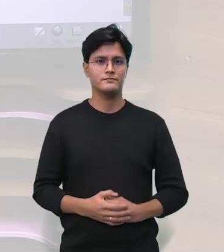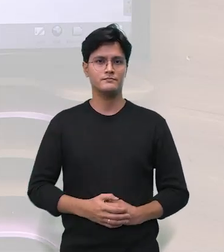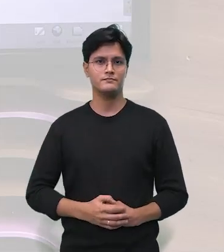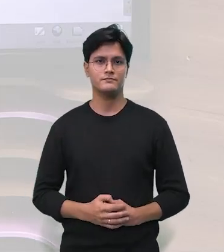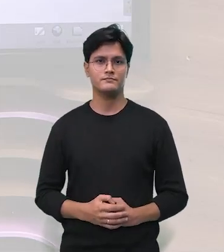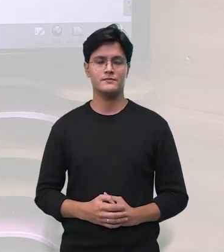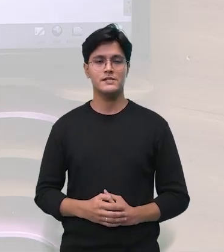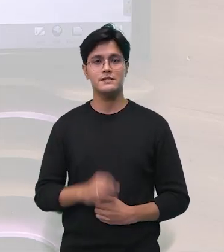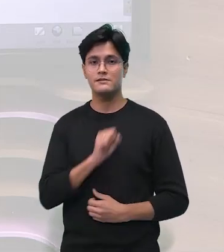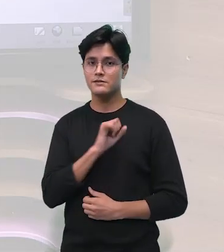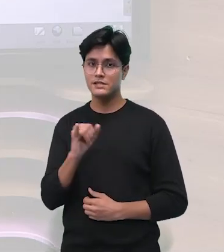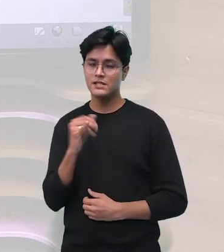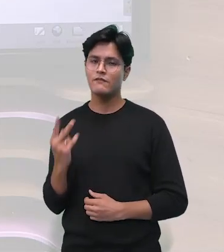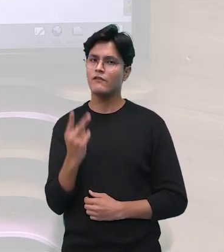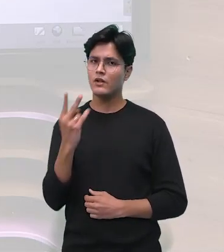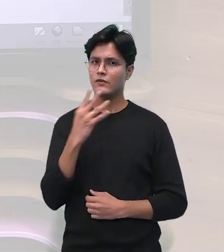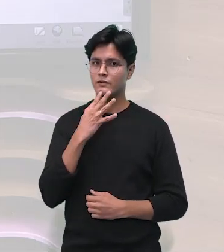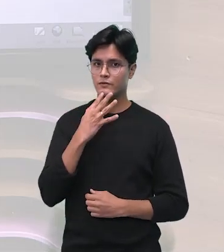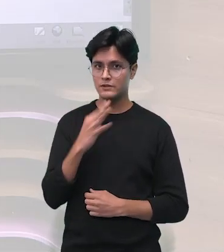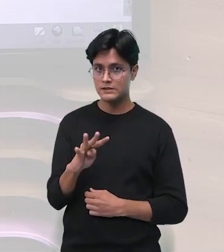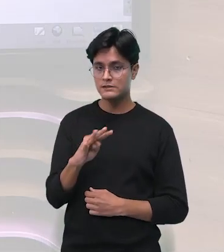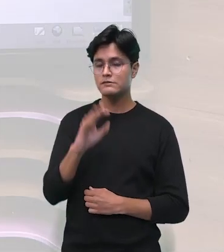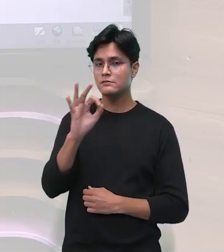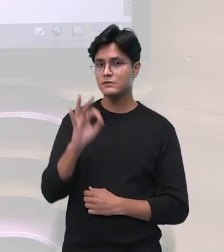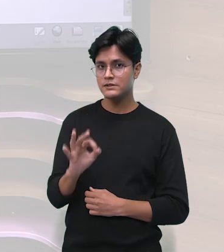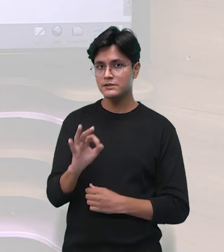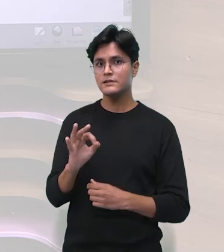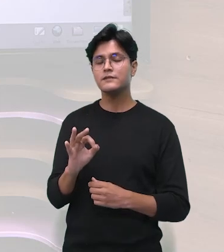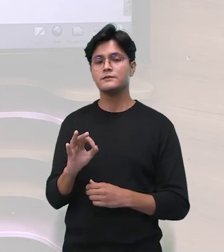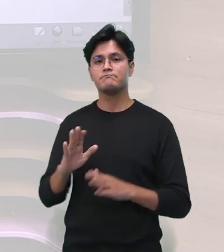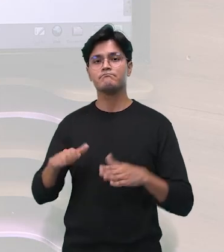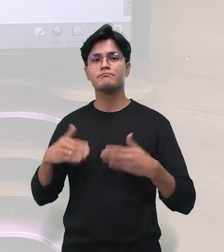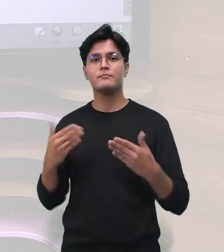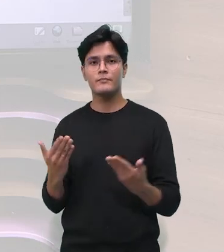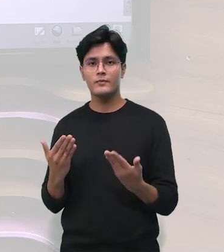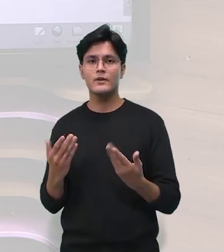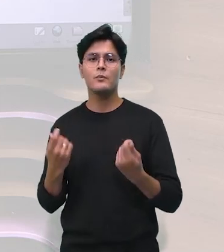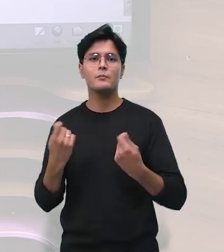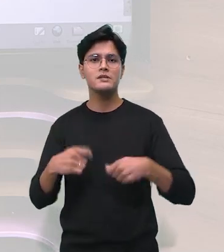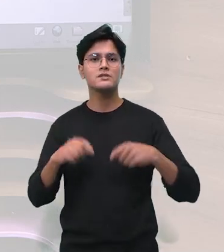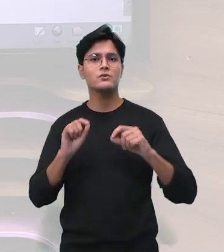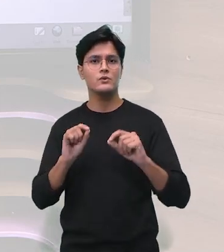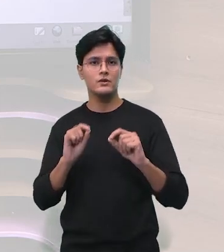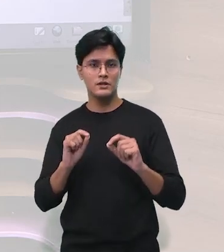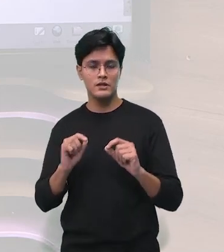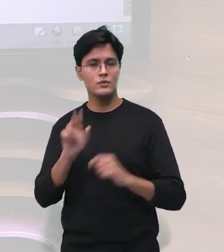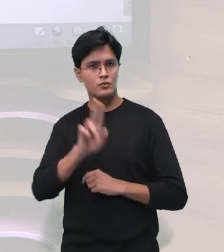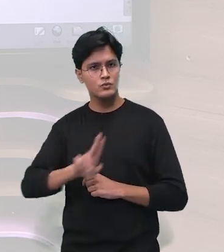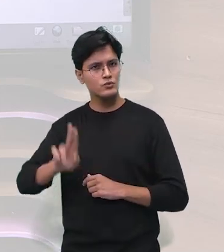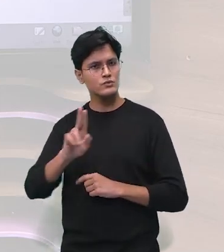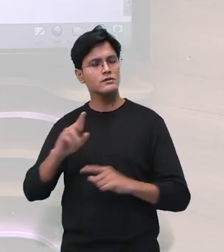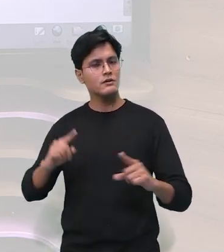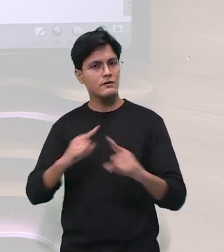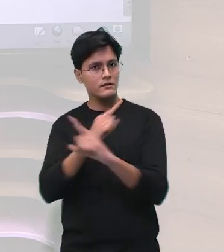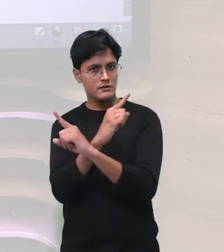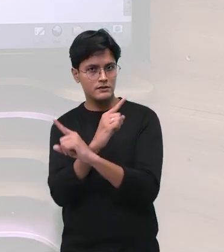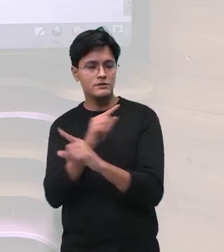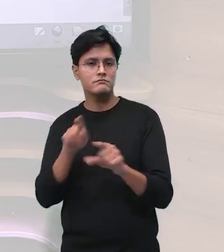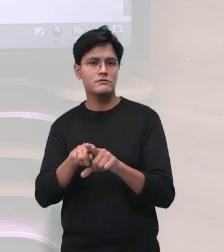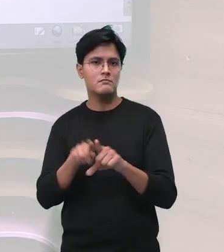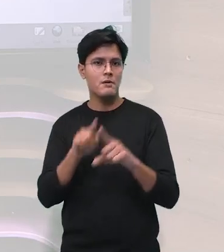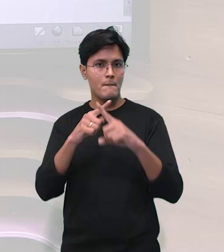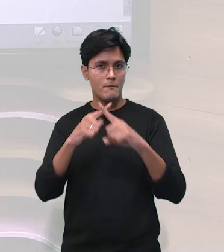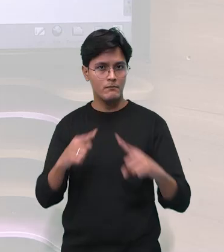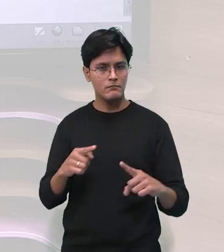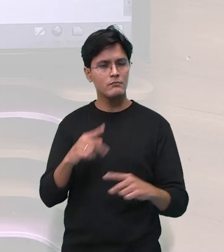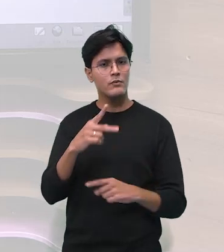desconhece um valor na porcentagem, né, a gente vai ter que recorrer a essa estrutura aqui da regra de 3 e da proporção, para a gente